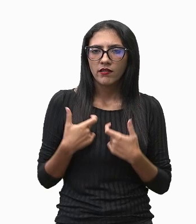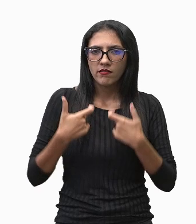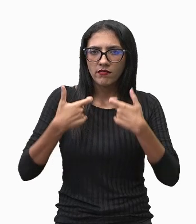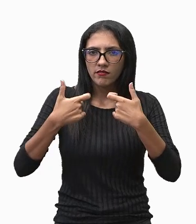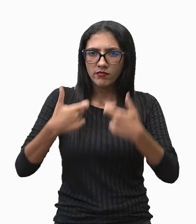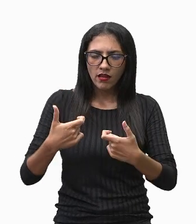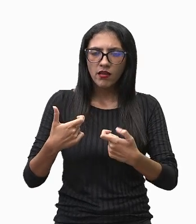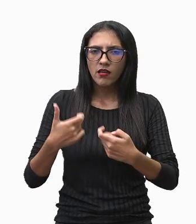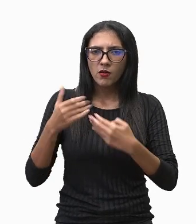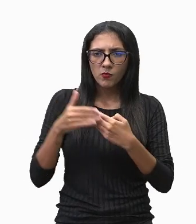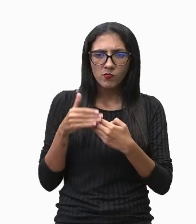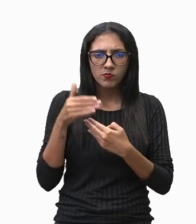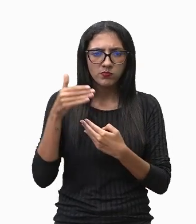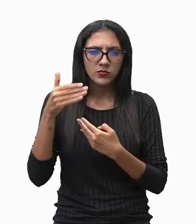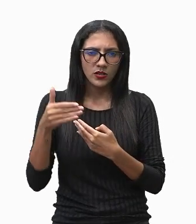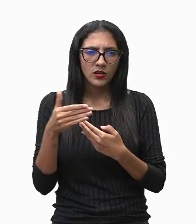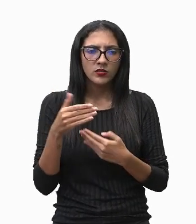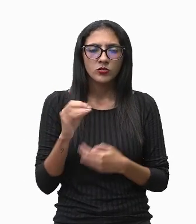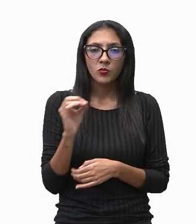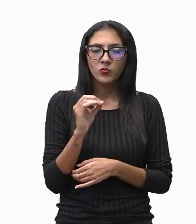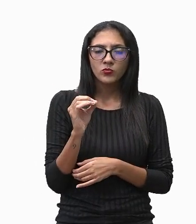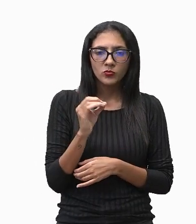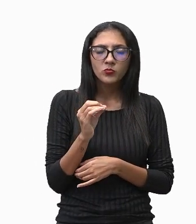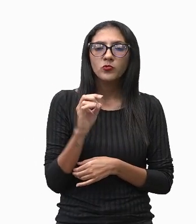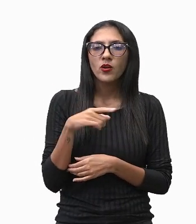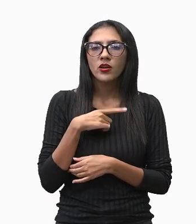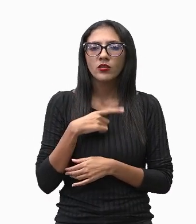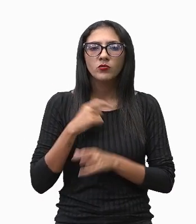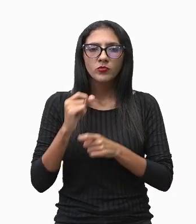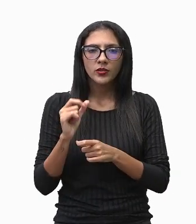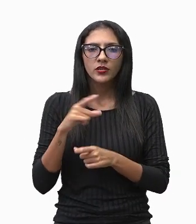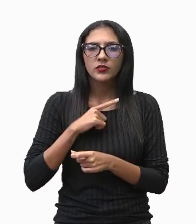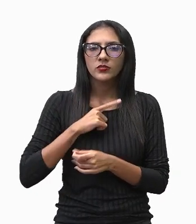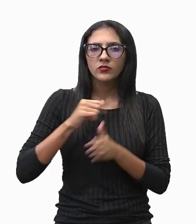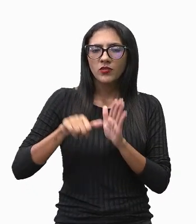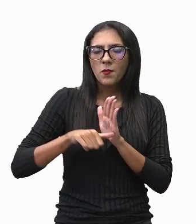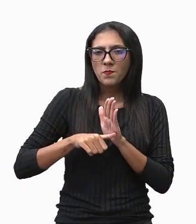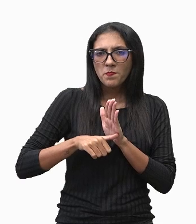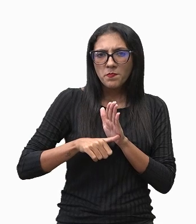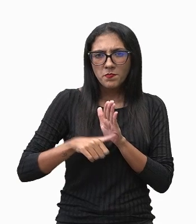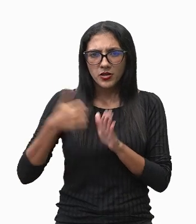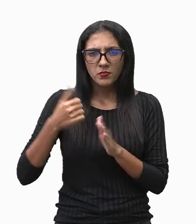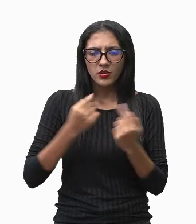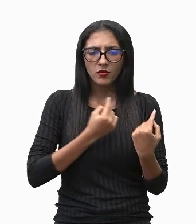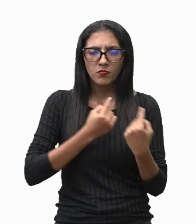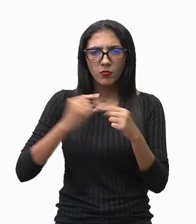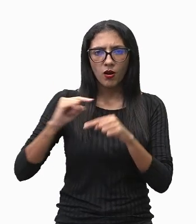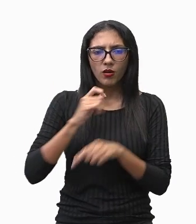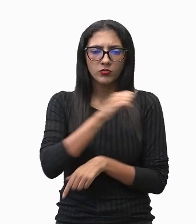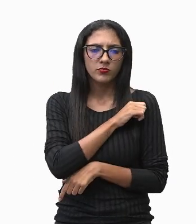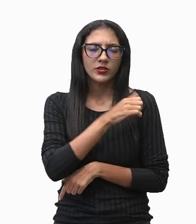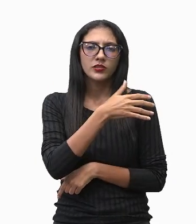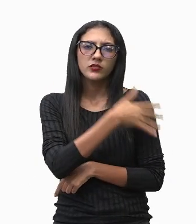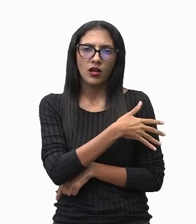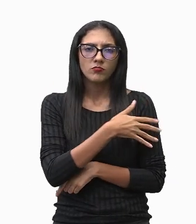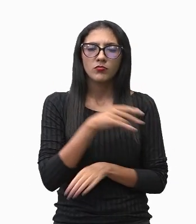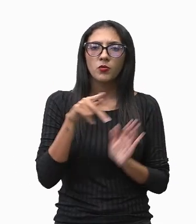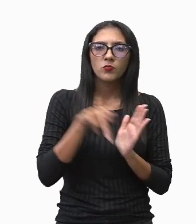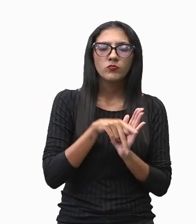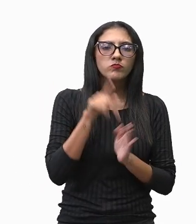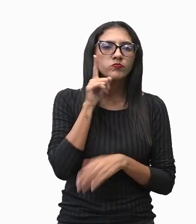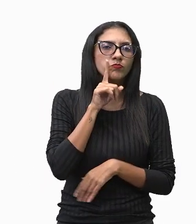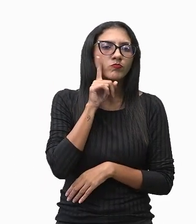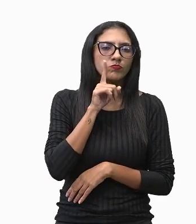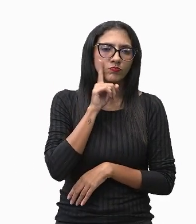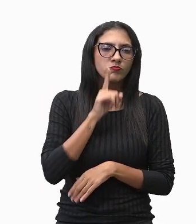em outubro de 2001, ela marcou a primeira resposta militar dos Estados Unidos